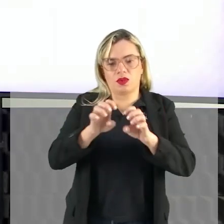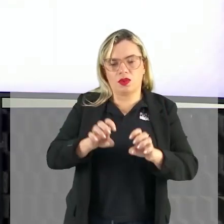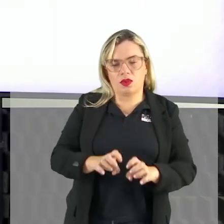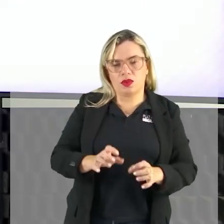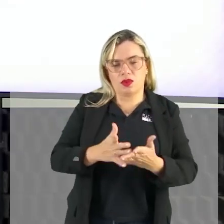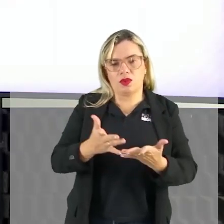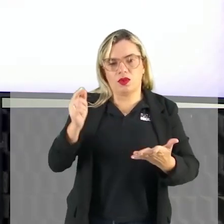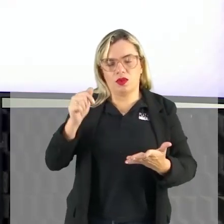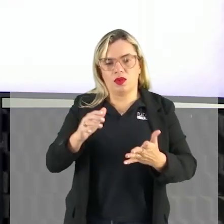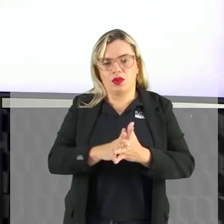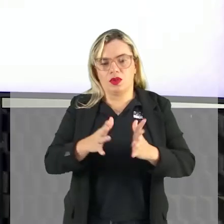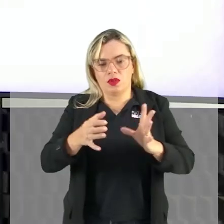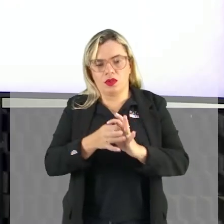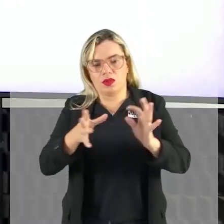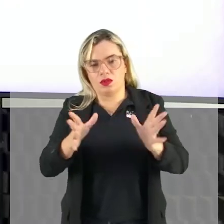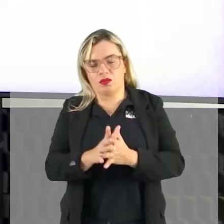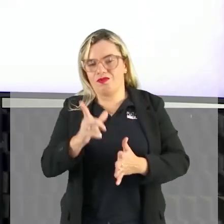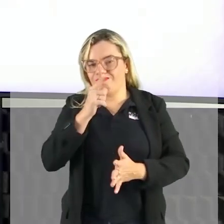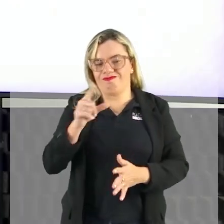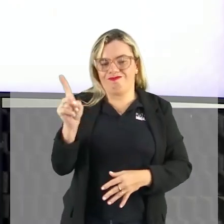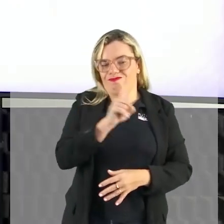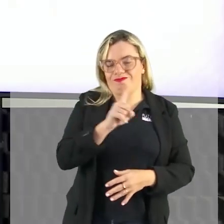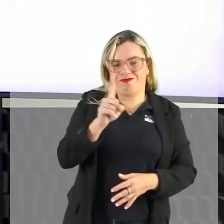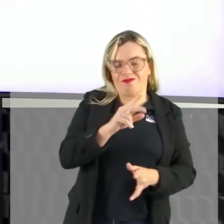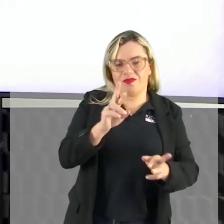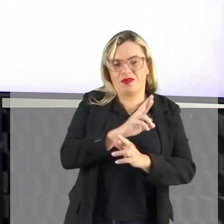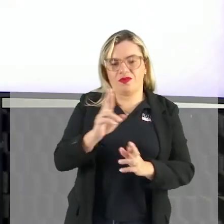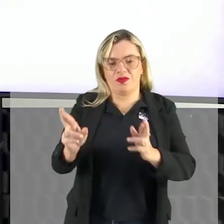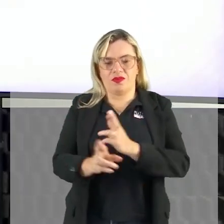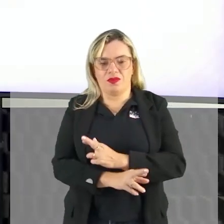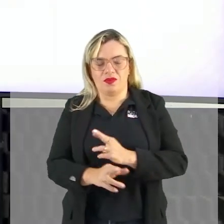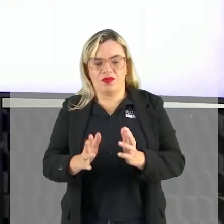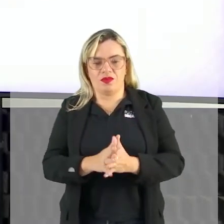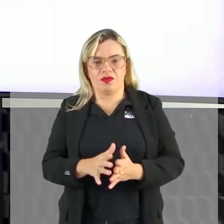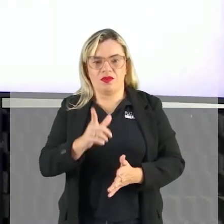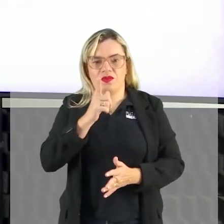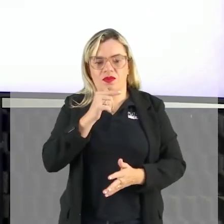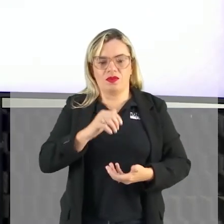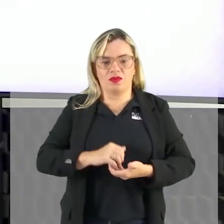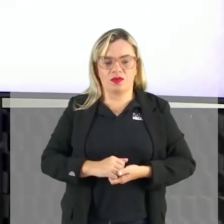que chegou para dar essa independência da planta com respeito à água, né?